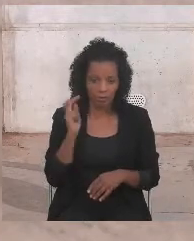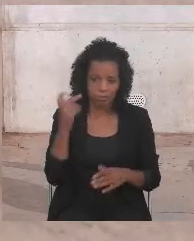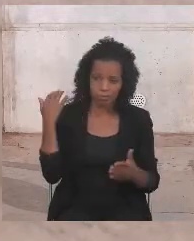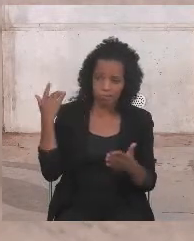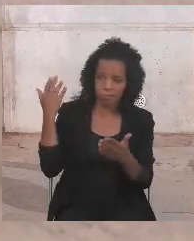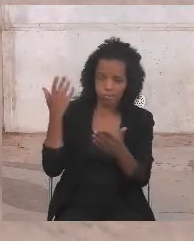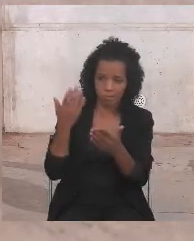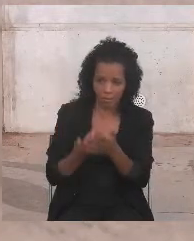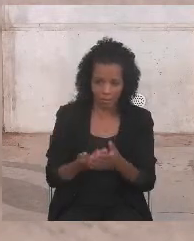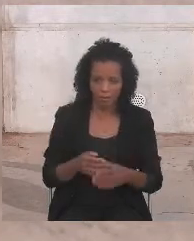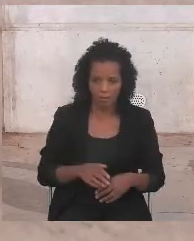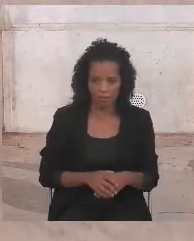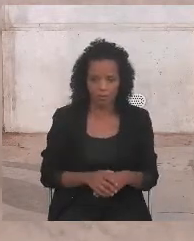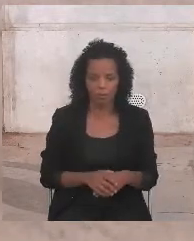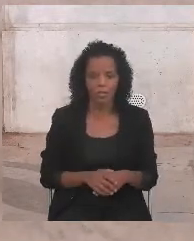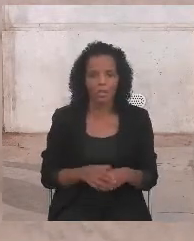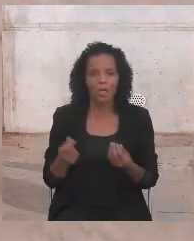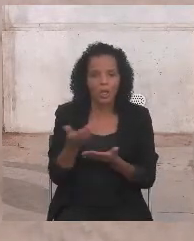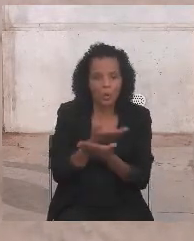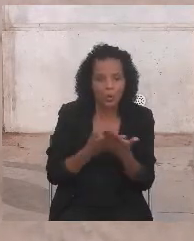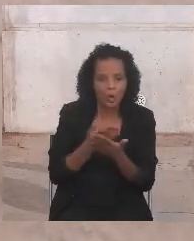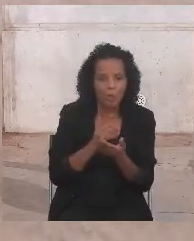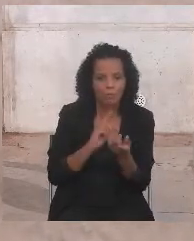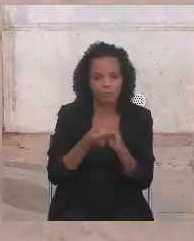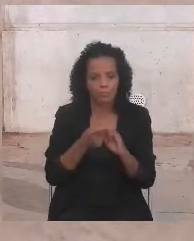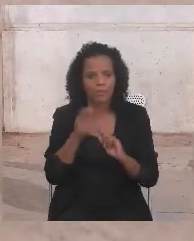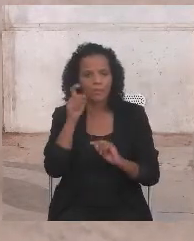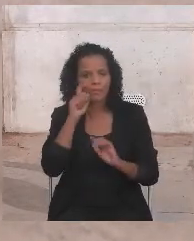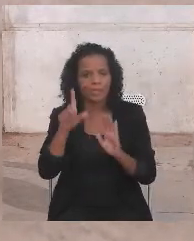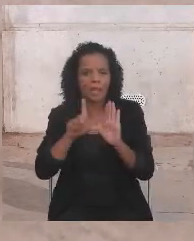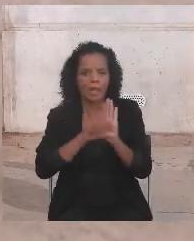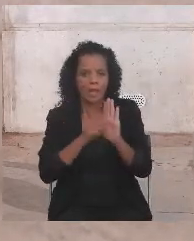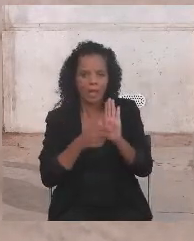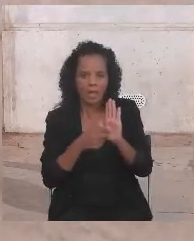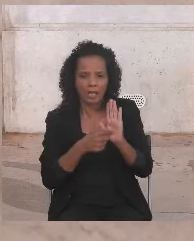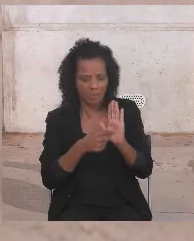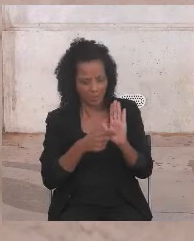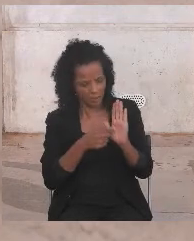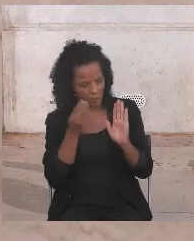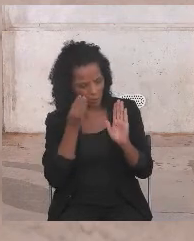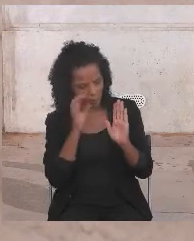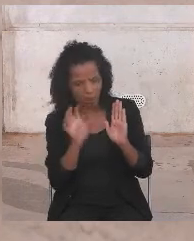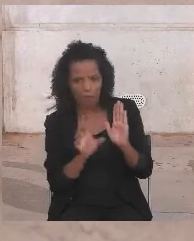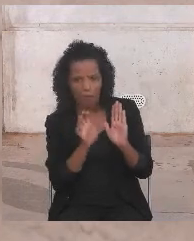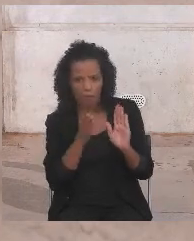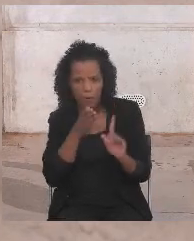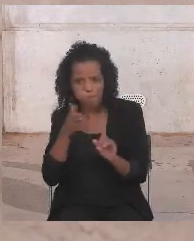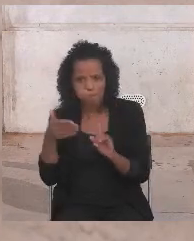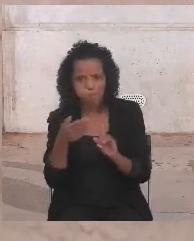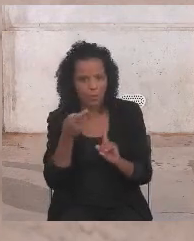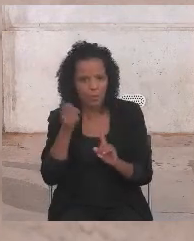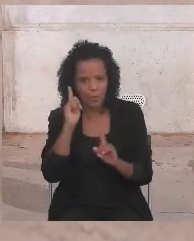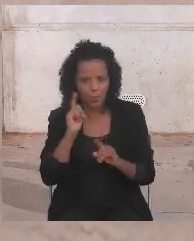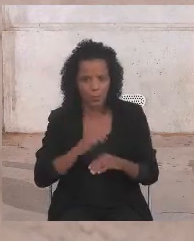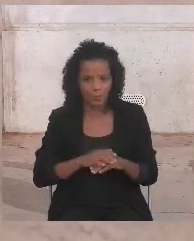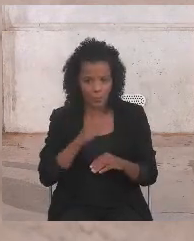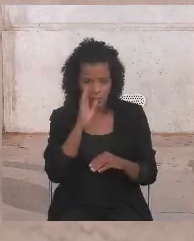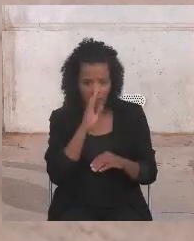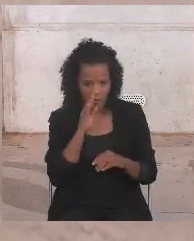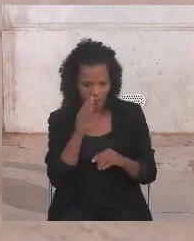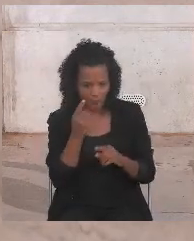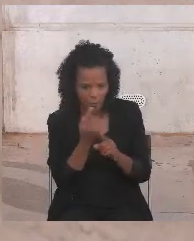anos, a ortodoxia económica defendia uma lei de certa forma incontornável, que quando os